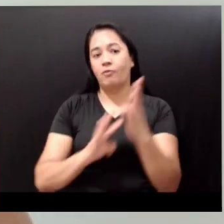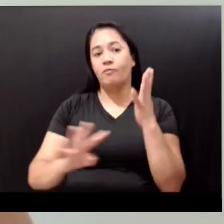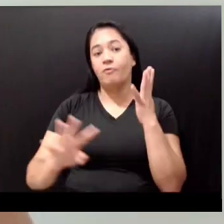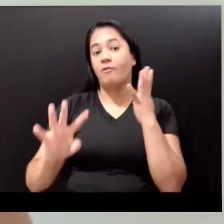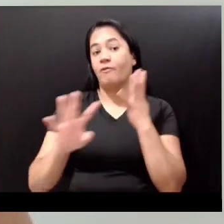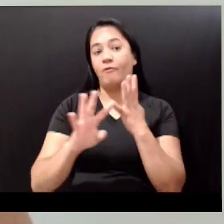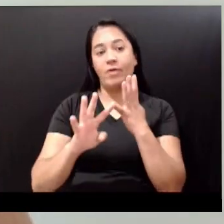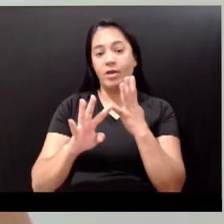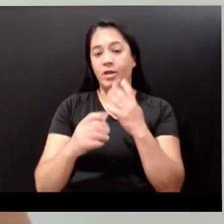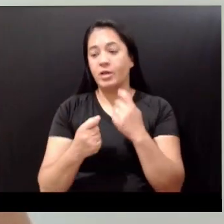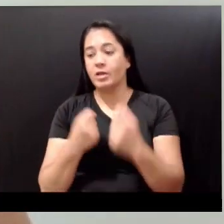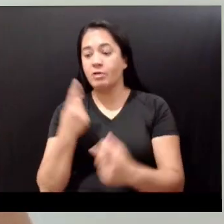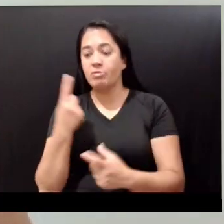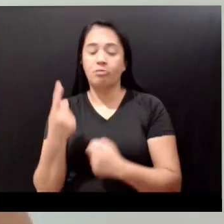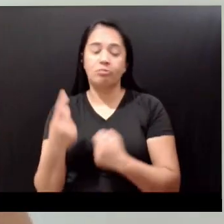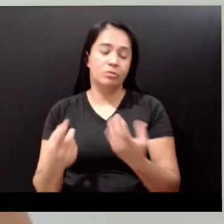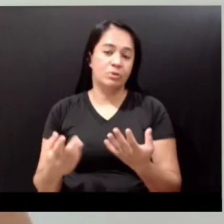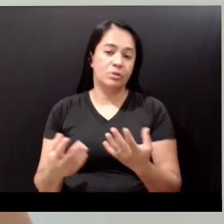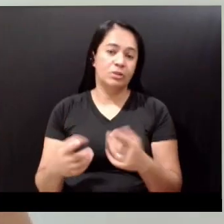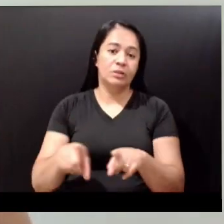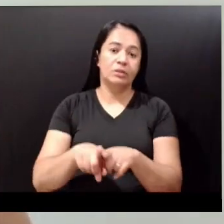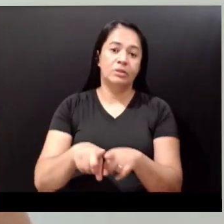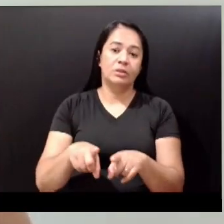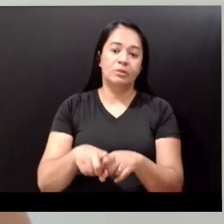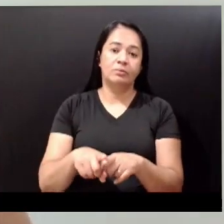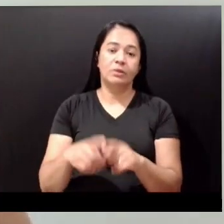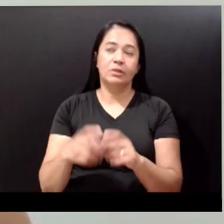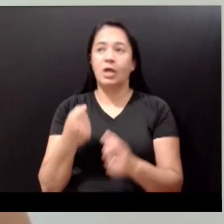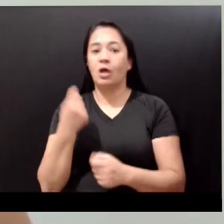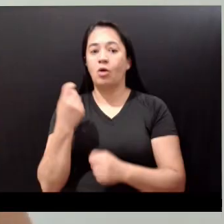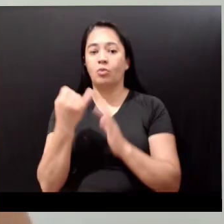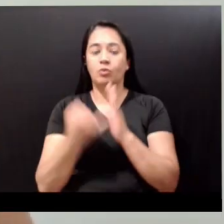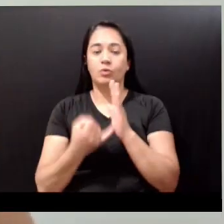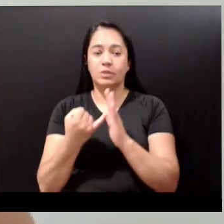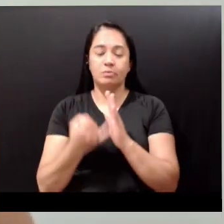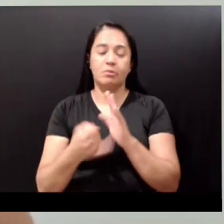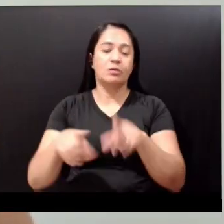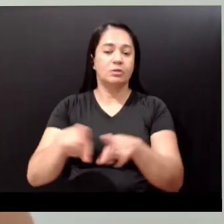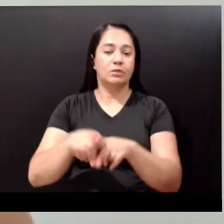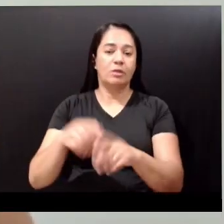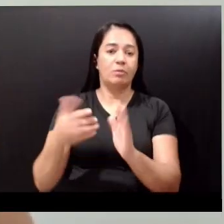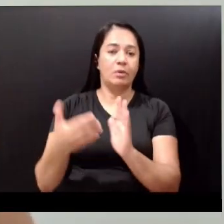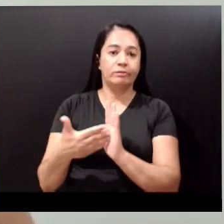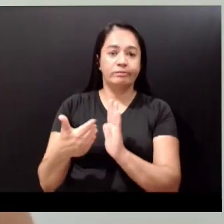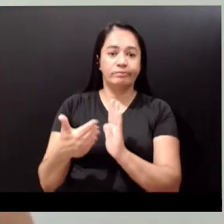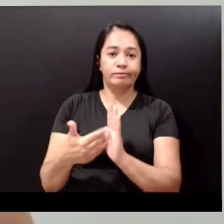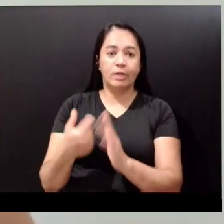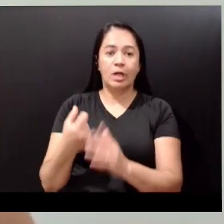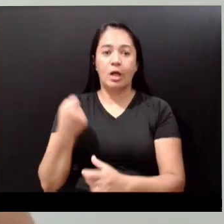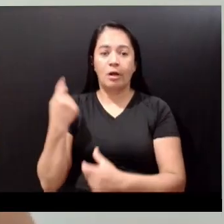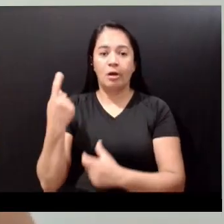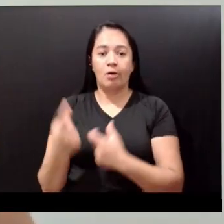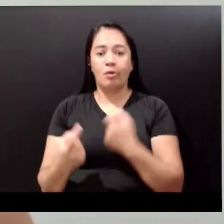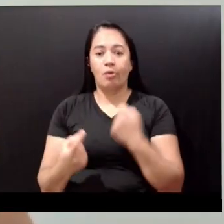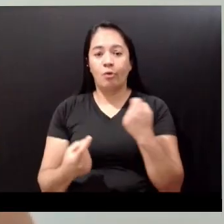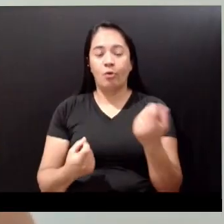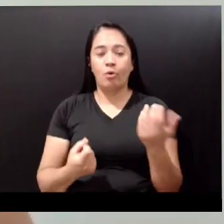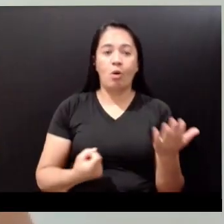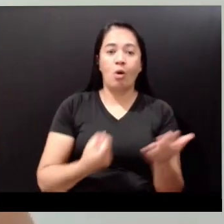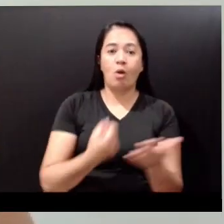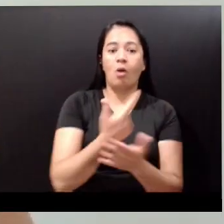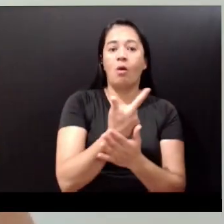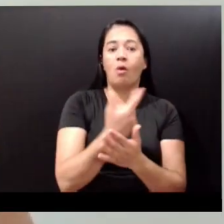em atendimento em algumas situações, a isenção de alguns impostos, por exemplo, para a aquisição